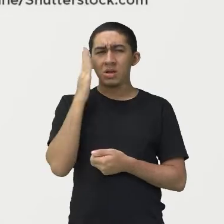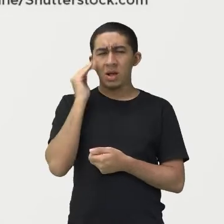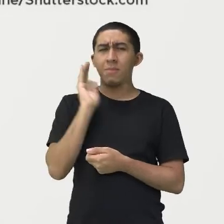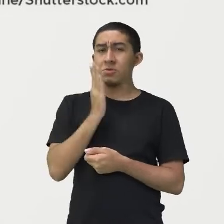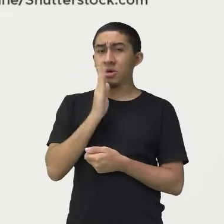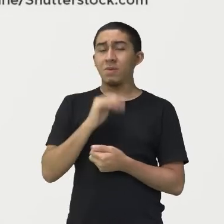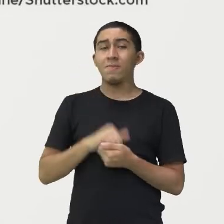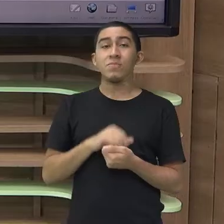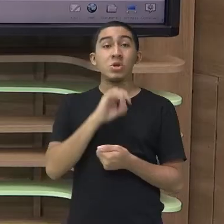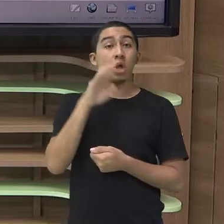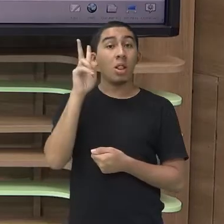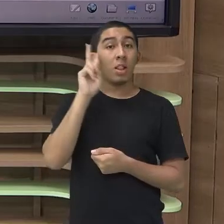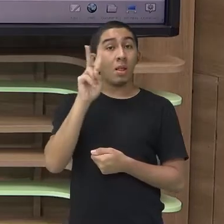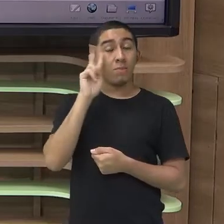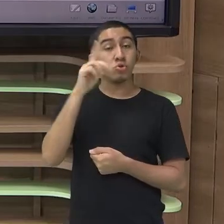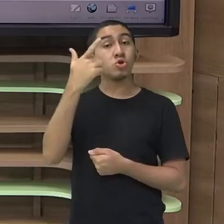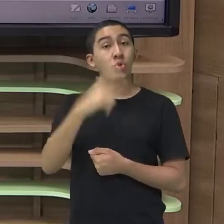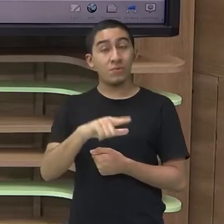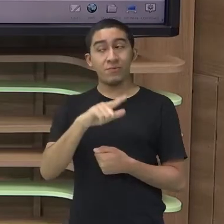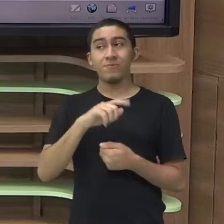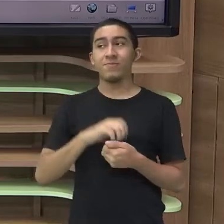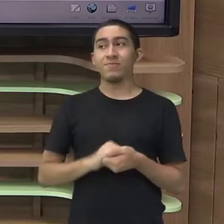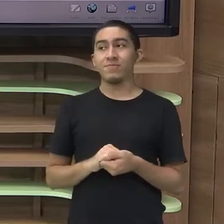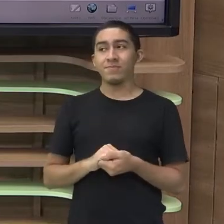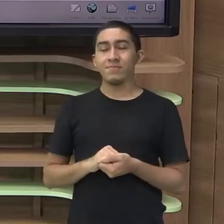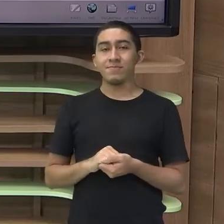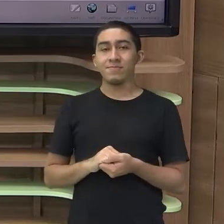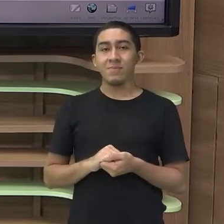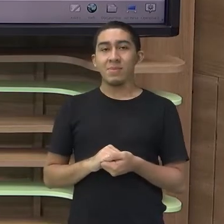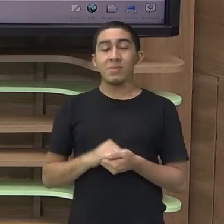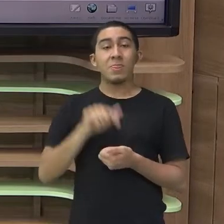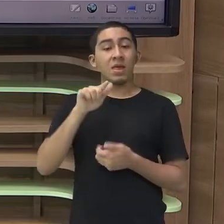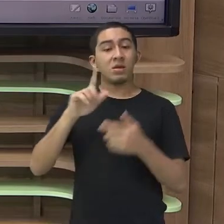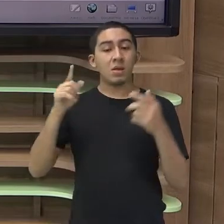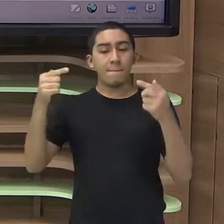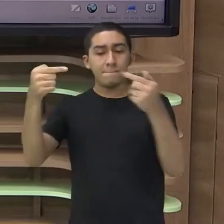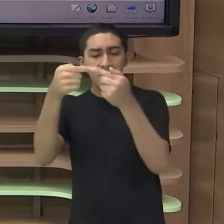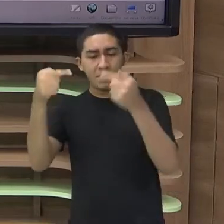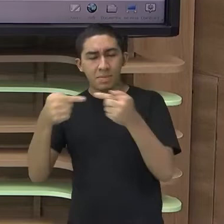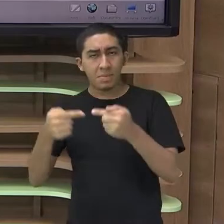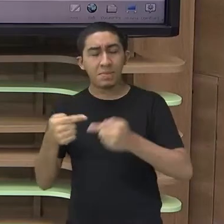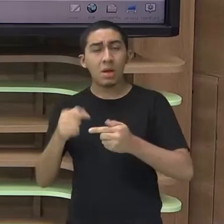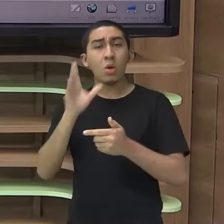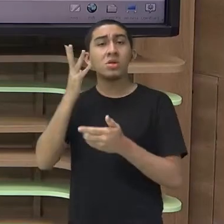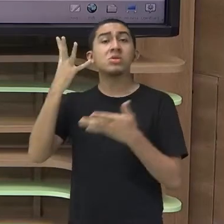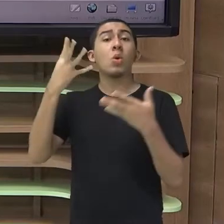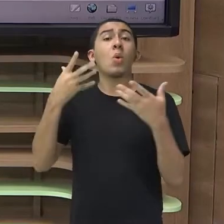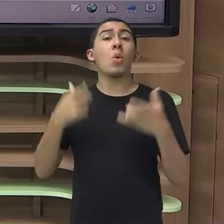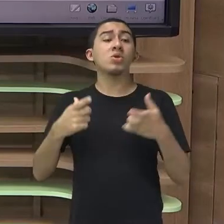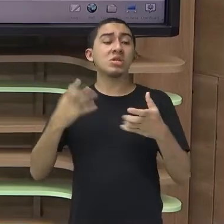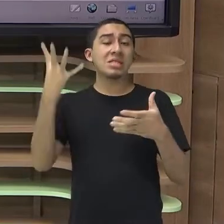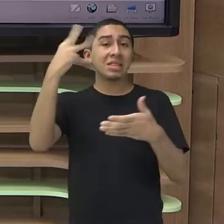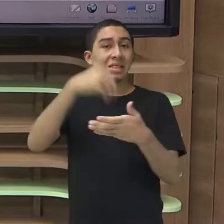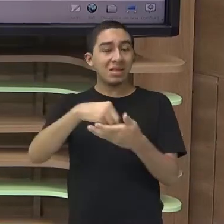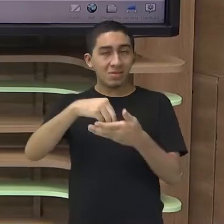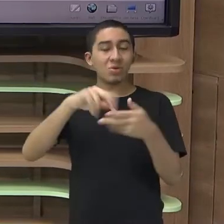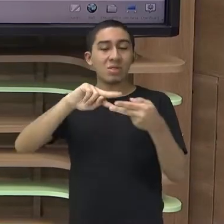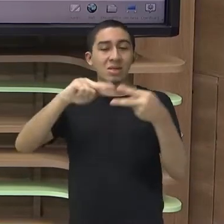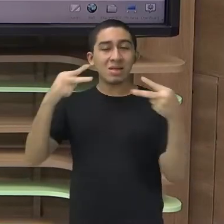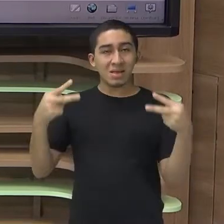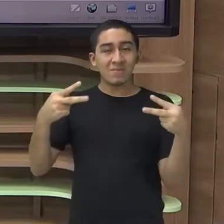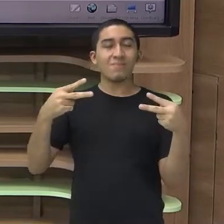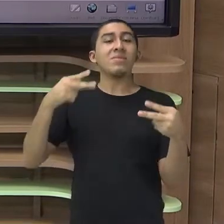só relembrando vocês. Essas combinações, elas acontecem no DNA, essas enzimas